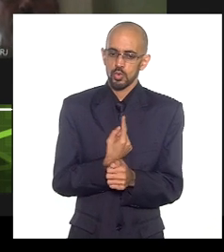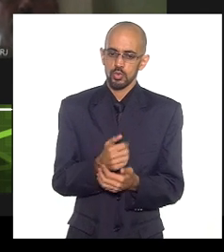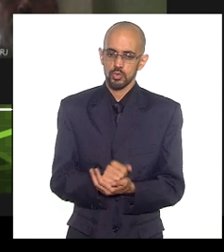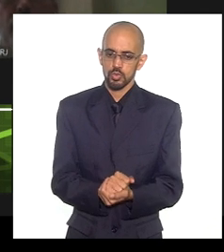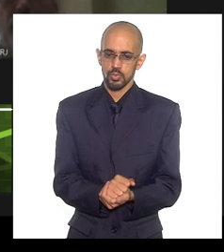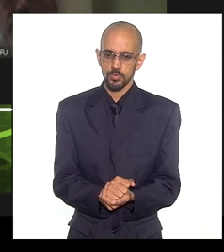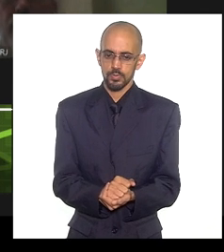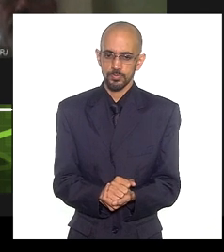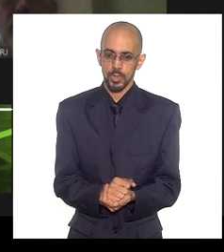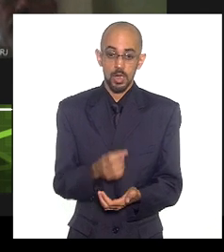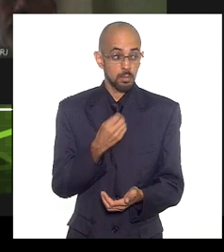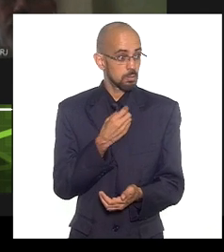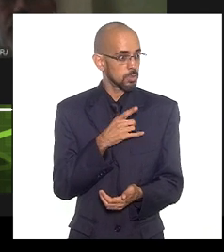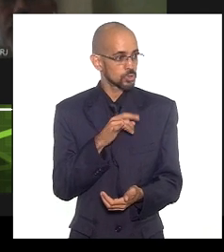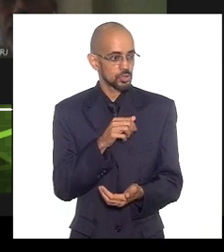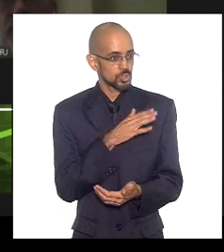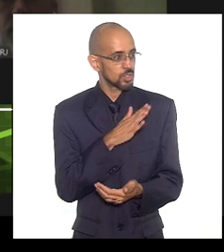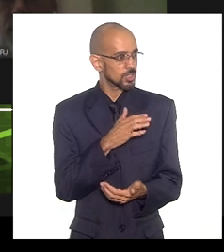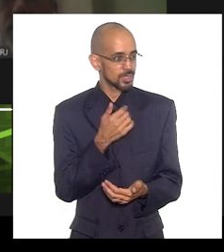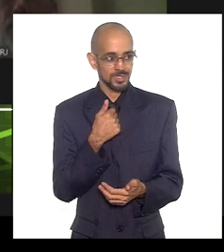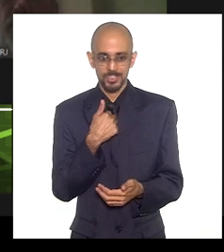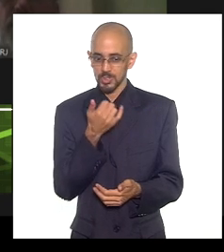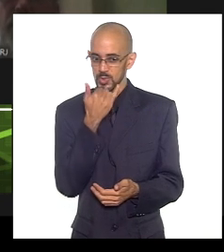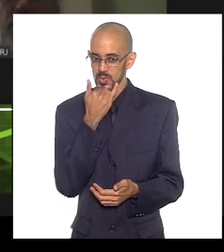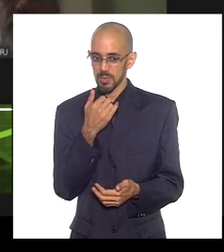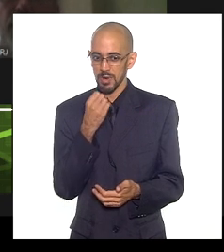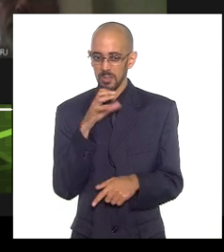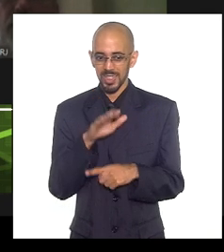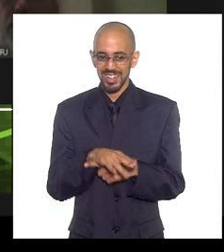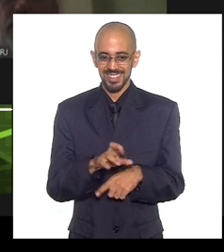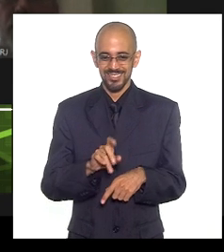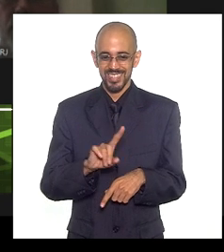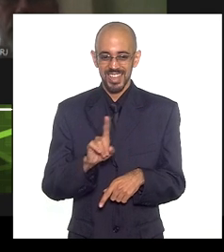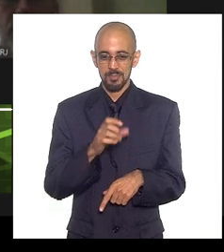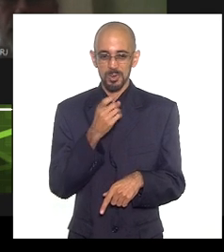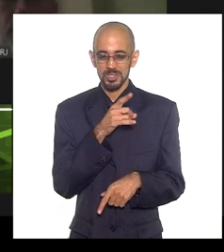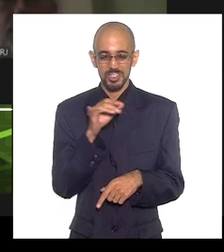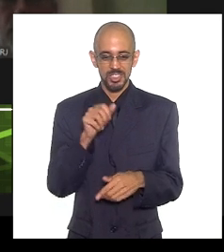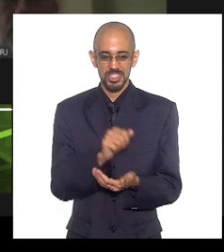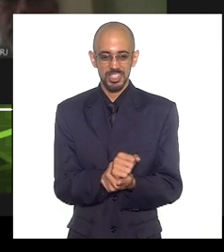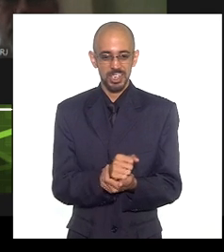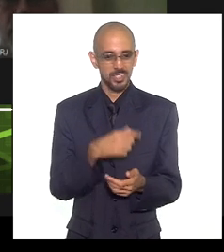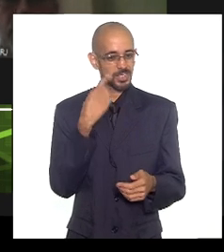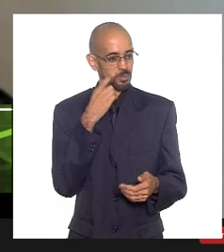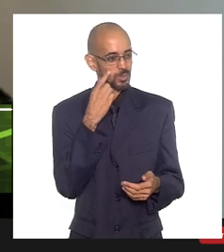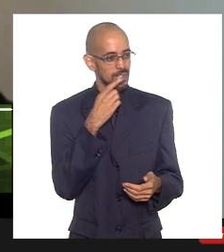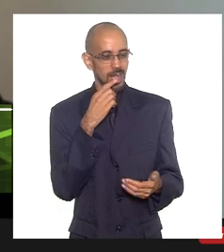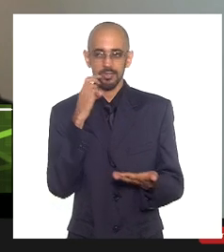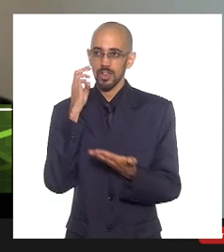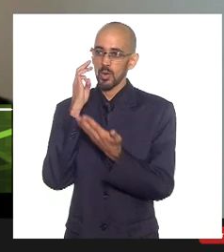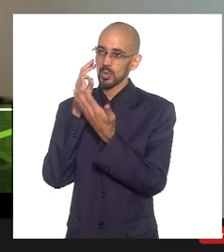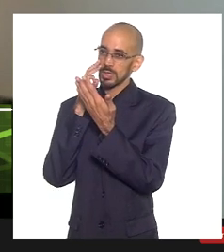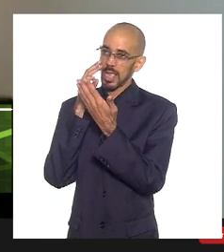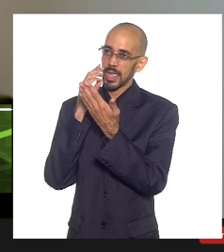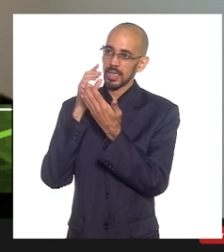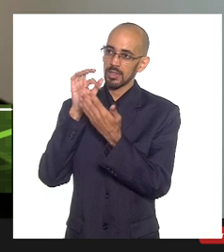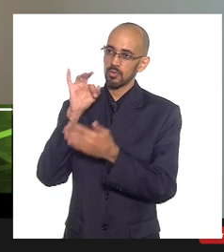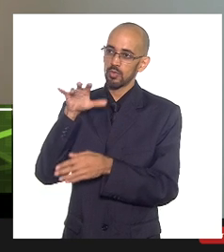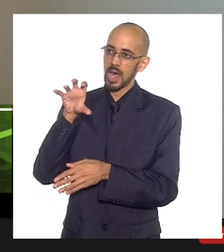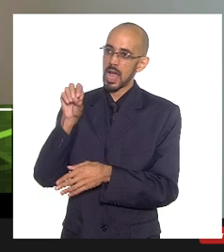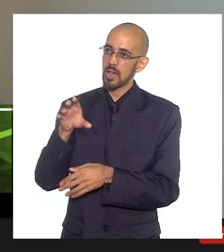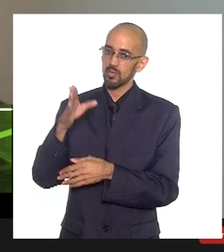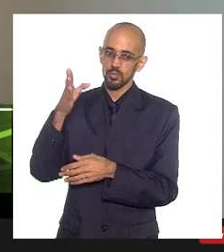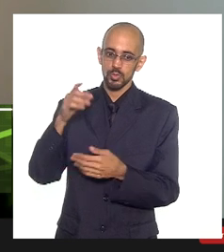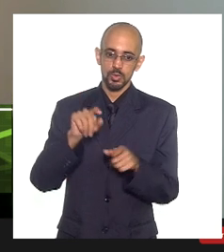Boatá bom dia ainda já estou me adiantando bom dia bom dia deputado Flávio bom dia deputado Valdeck bom dia Ana